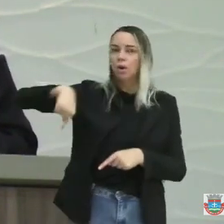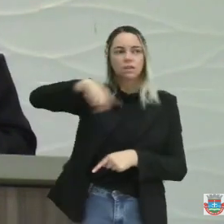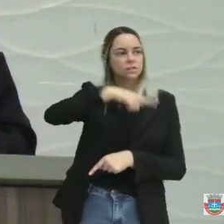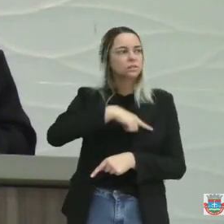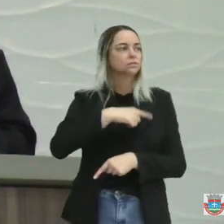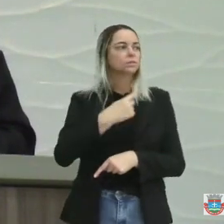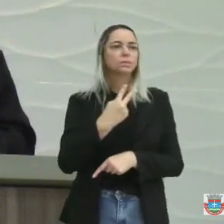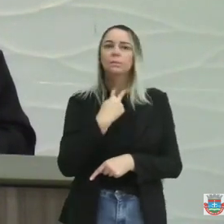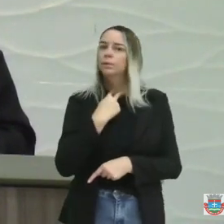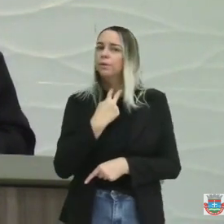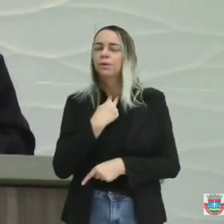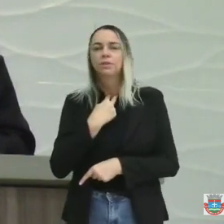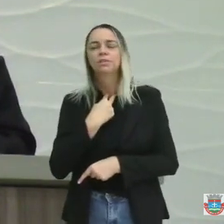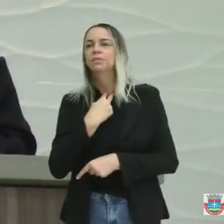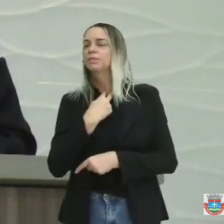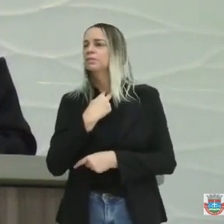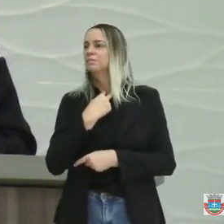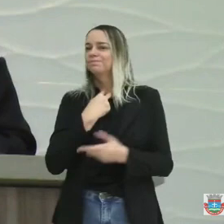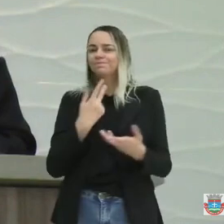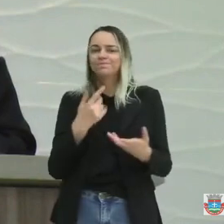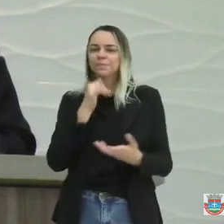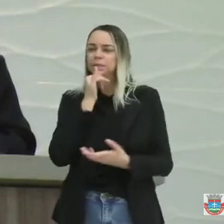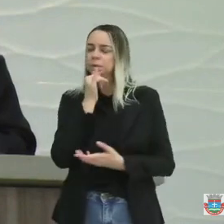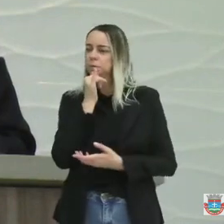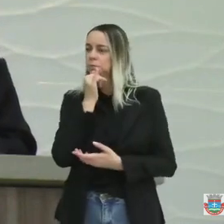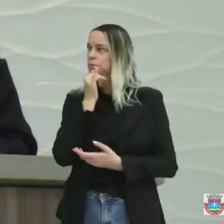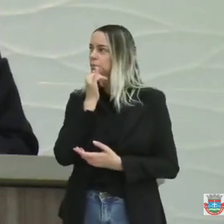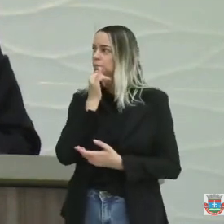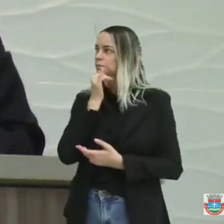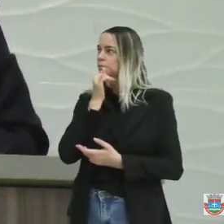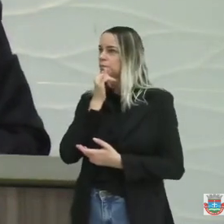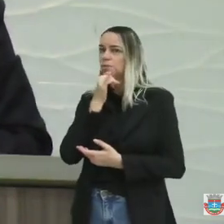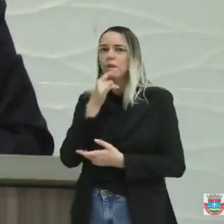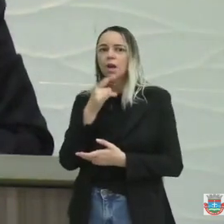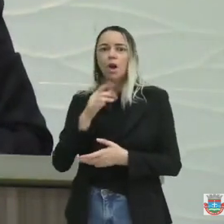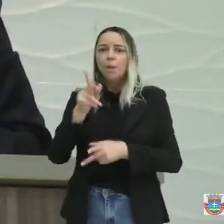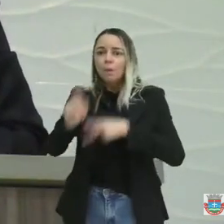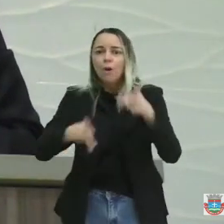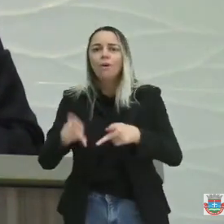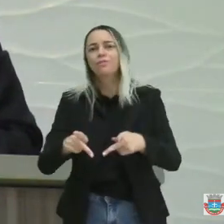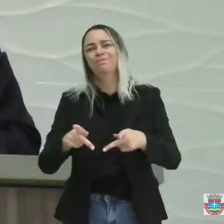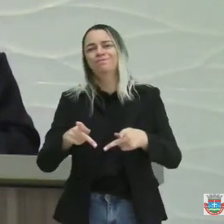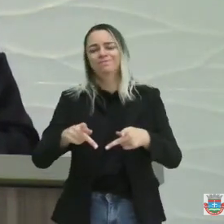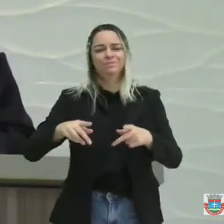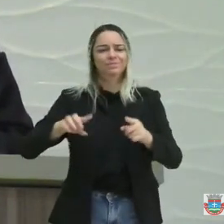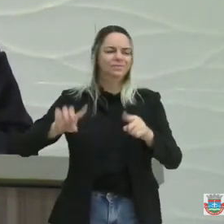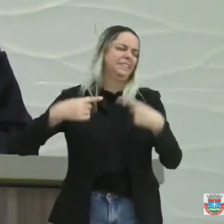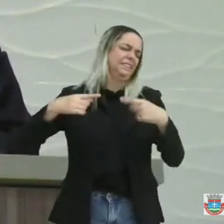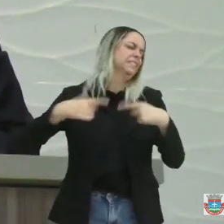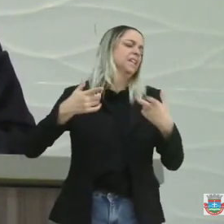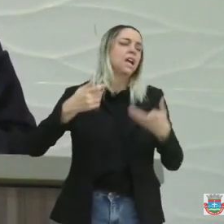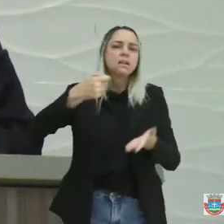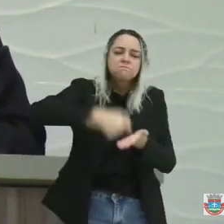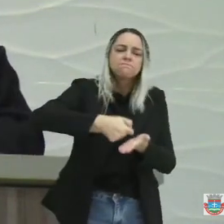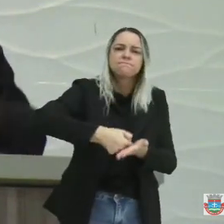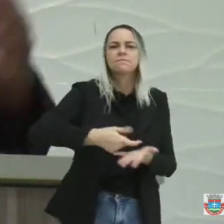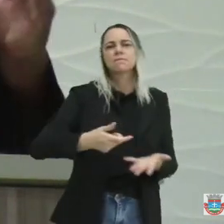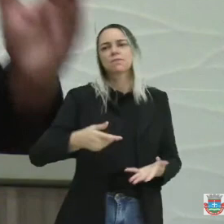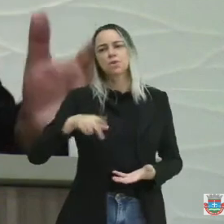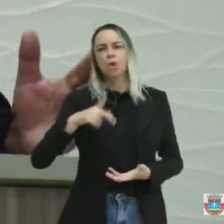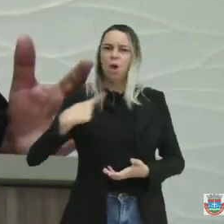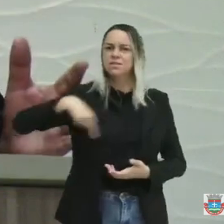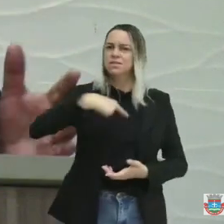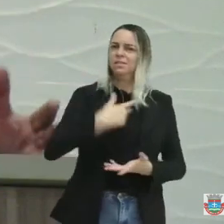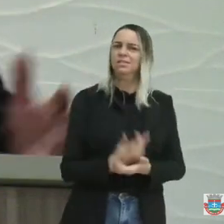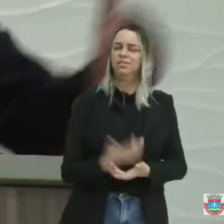gente, é porque a população nos cobra. Hoje eu vim pelo Poço Doce. Eu não sei qual é que está